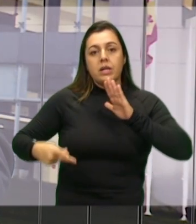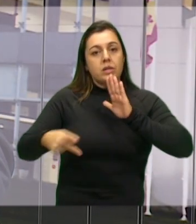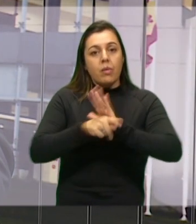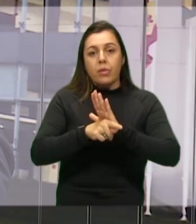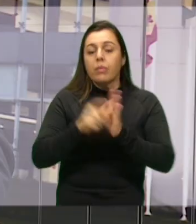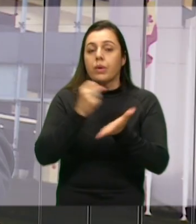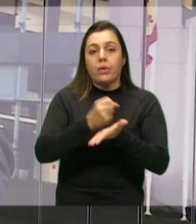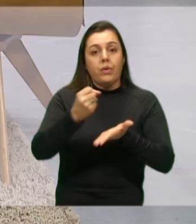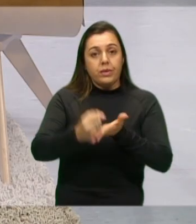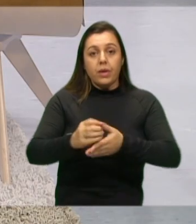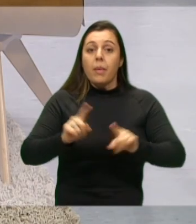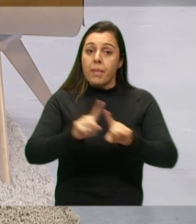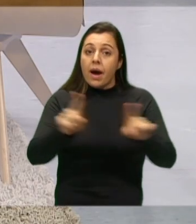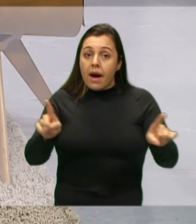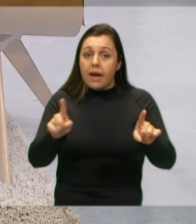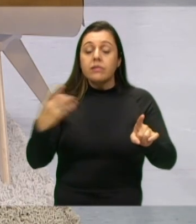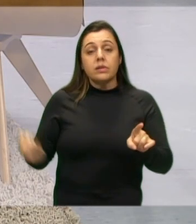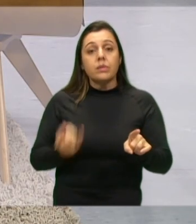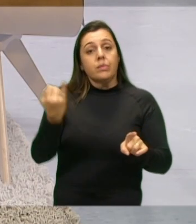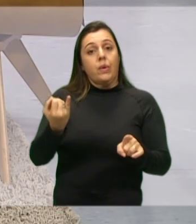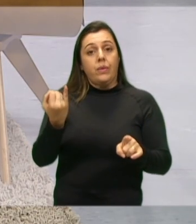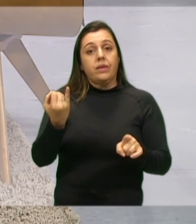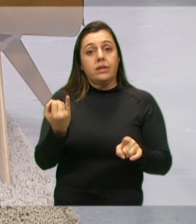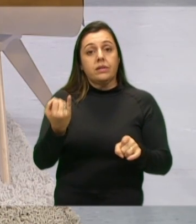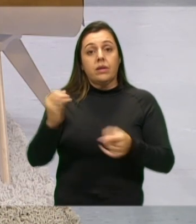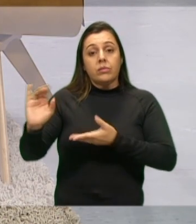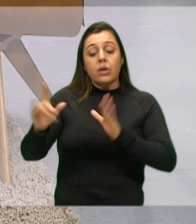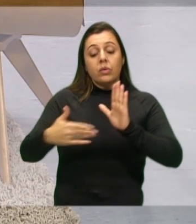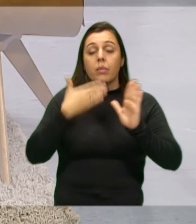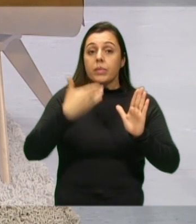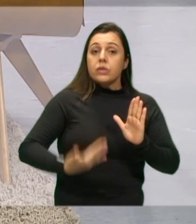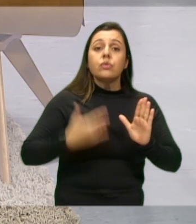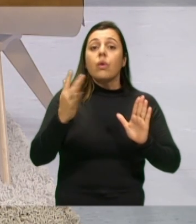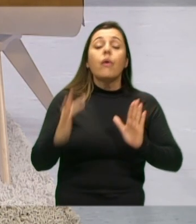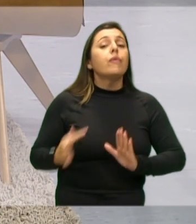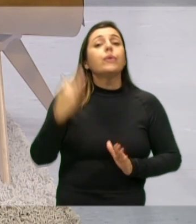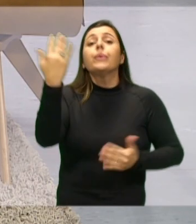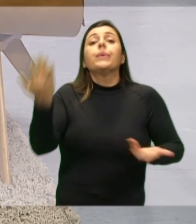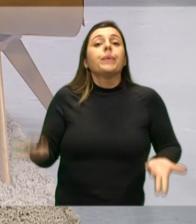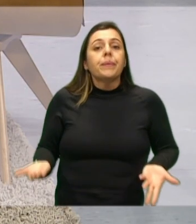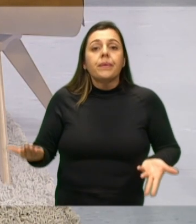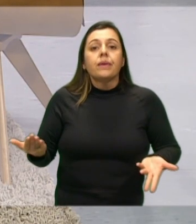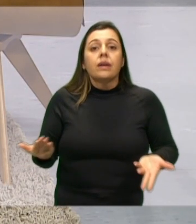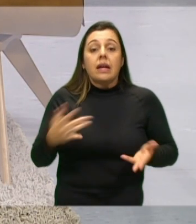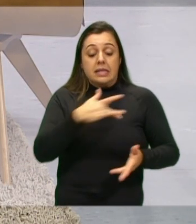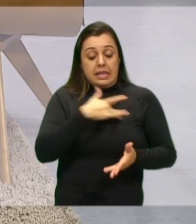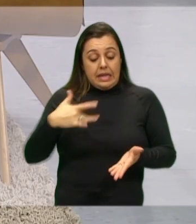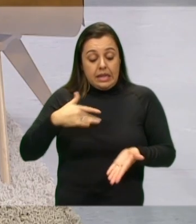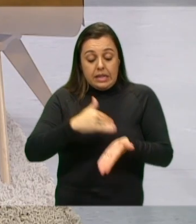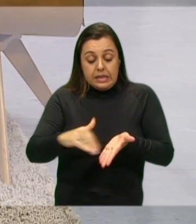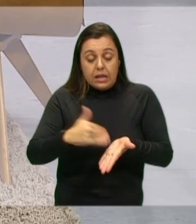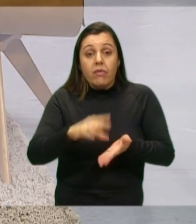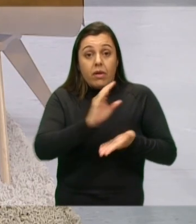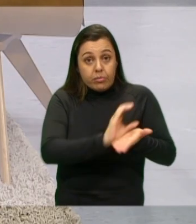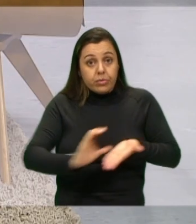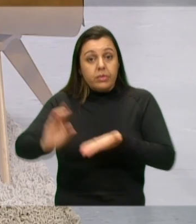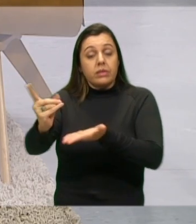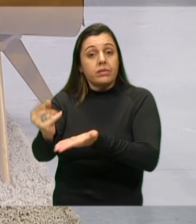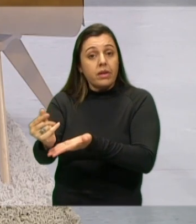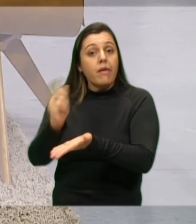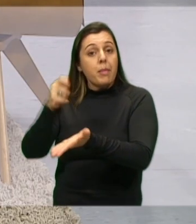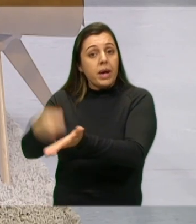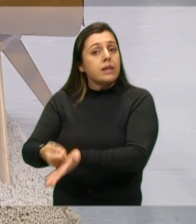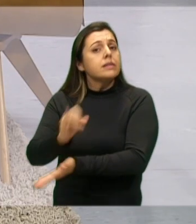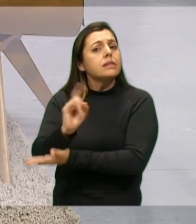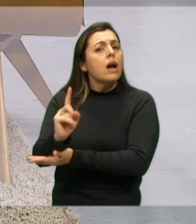que os contratou. Mas a grande importância desse requerimento é saber qual é o futuro. A Secretaria de Saúde vai continuar repassando? Se não